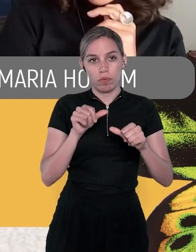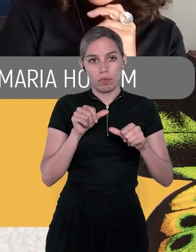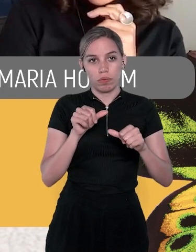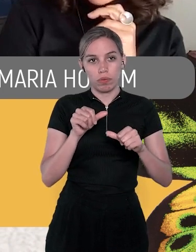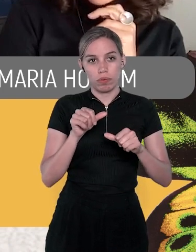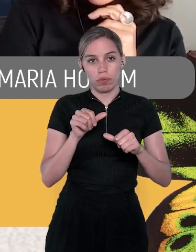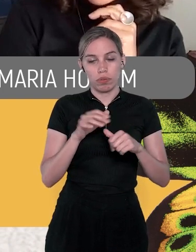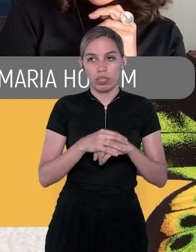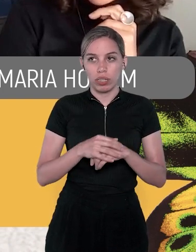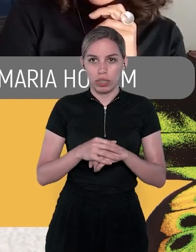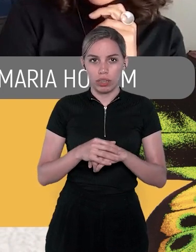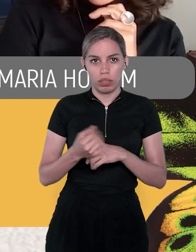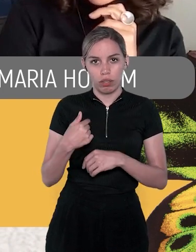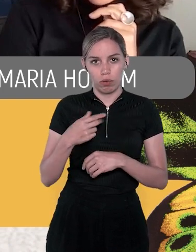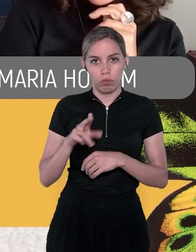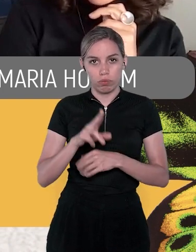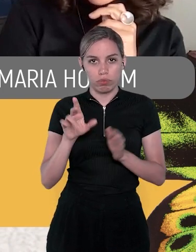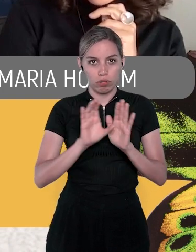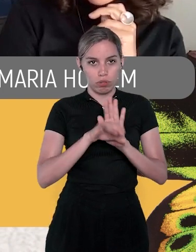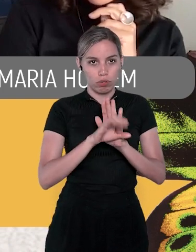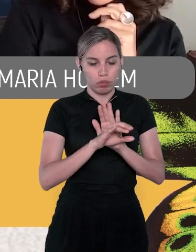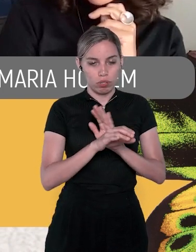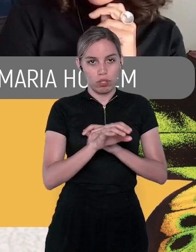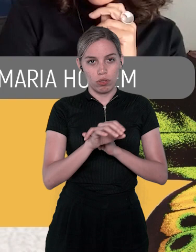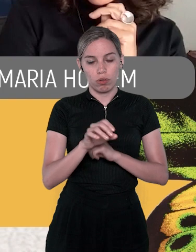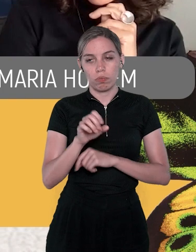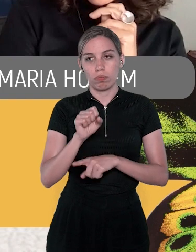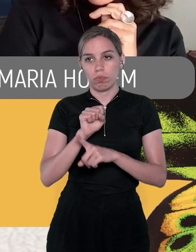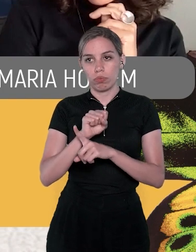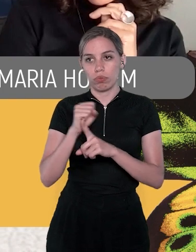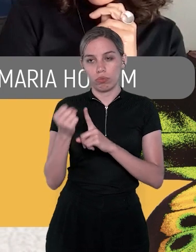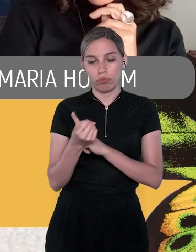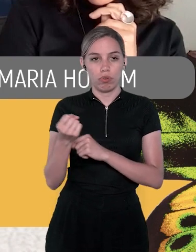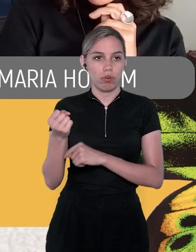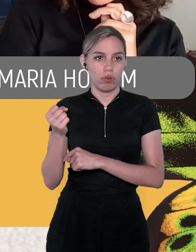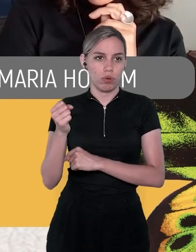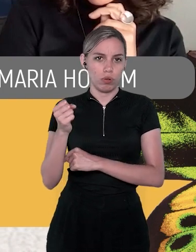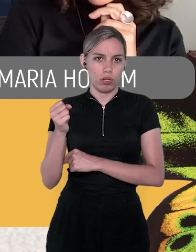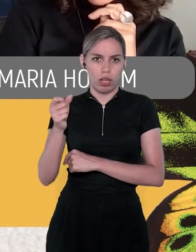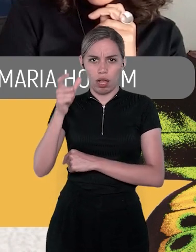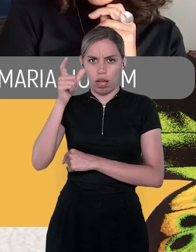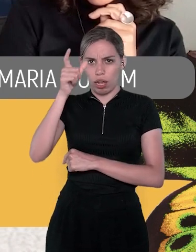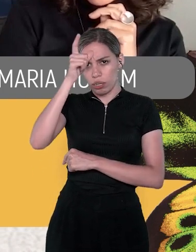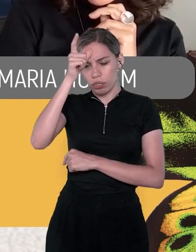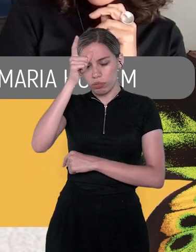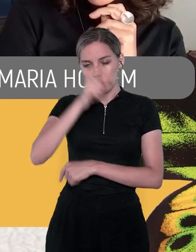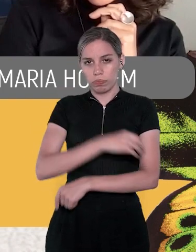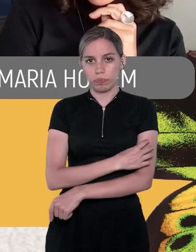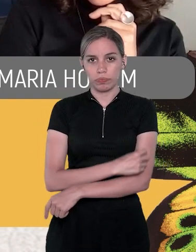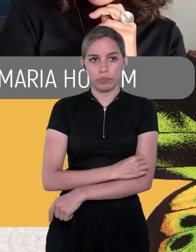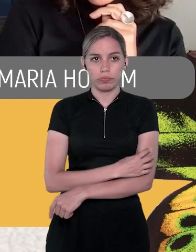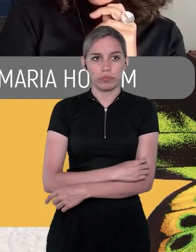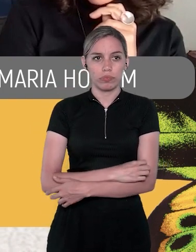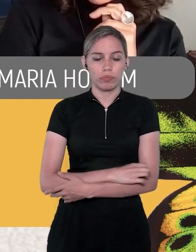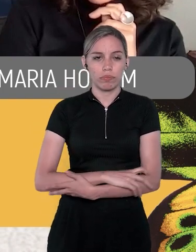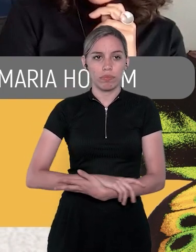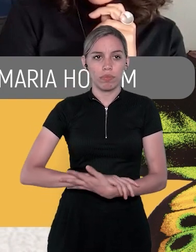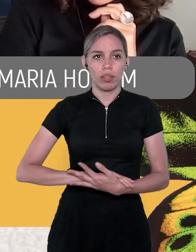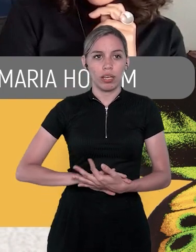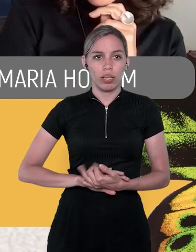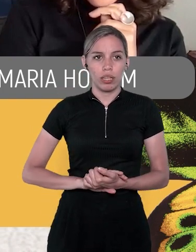usando esse conceito, que é de um sociólogo alemão, Ulrich Beck, da metamorfose global.